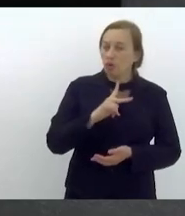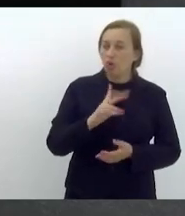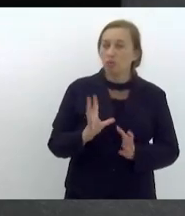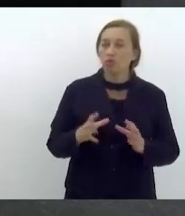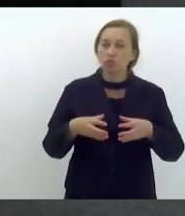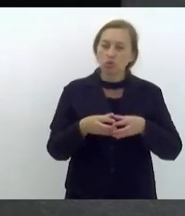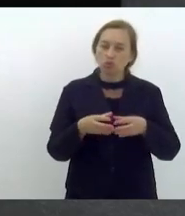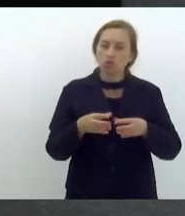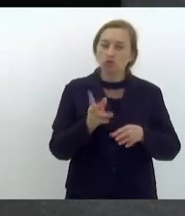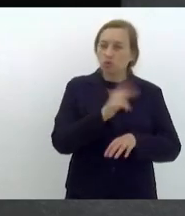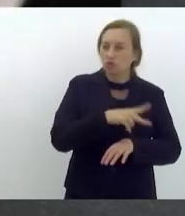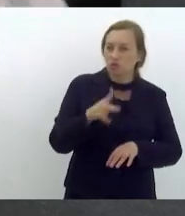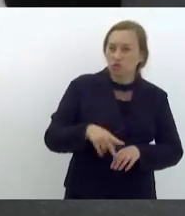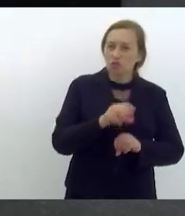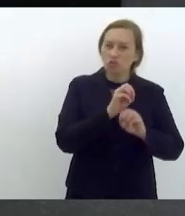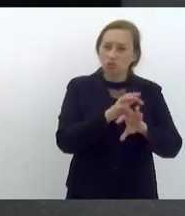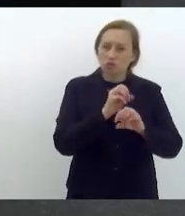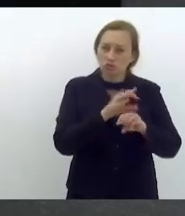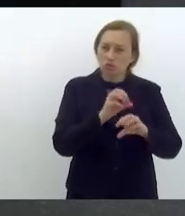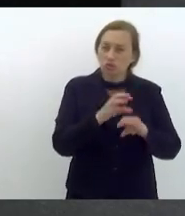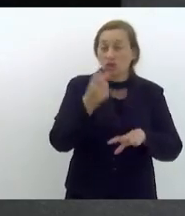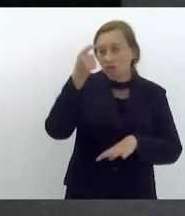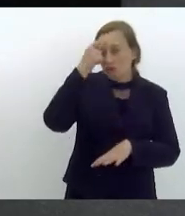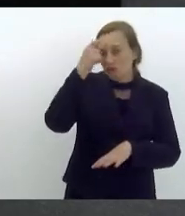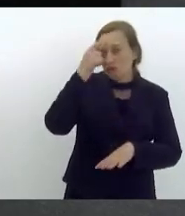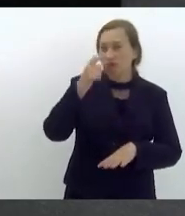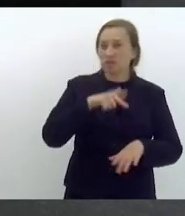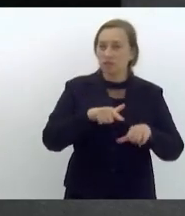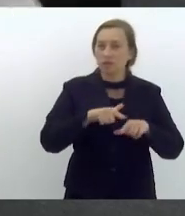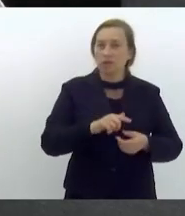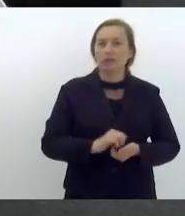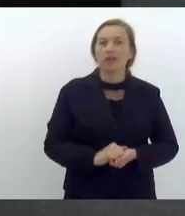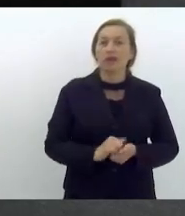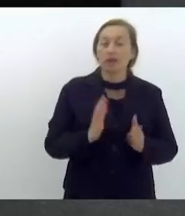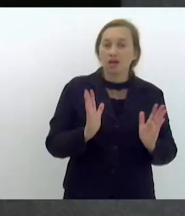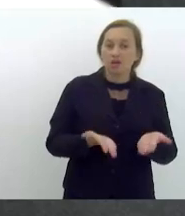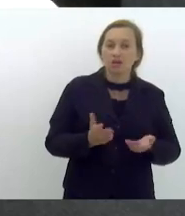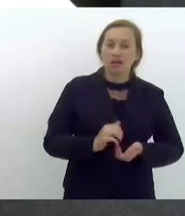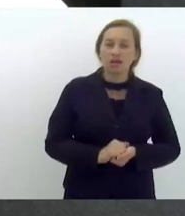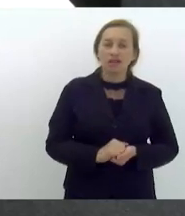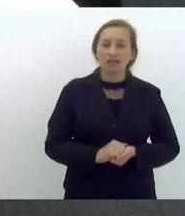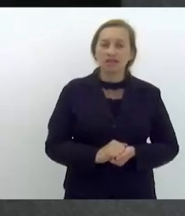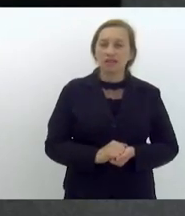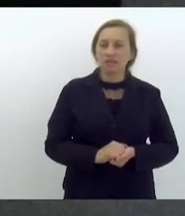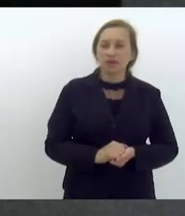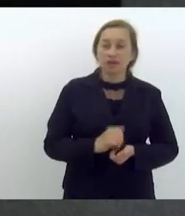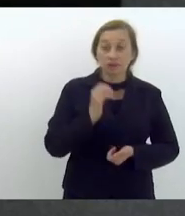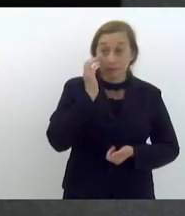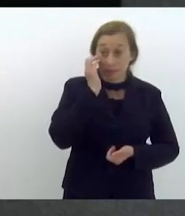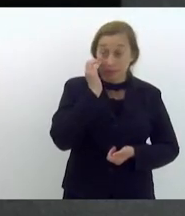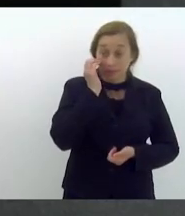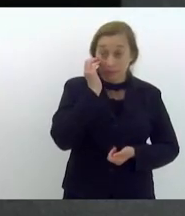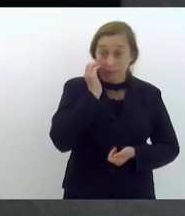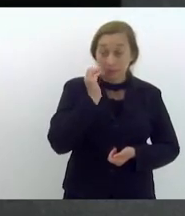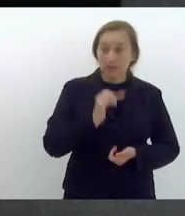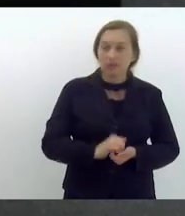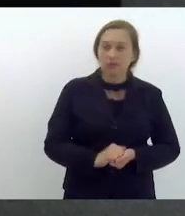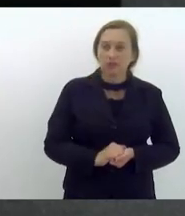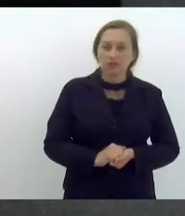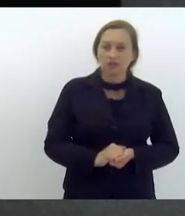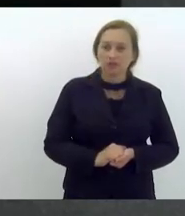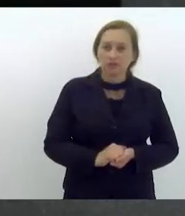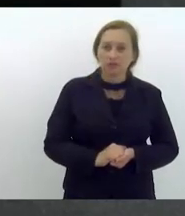professores de educadores e eu trabalhasse a consciência dizendo Olha não tem mais esses produtos nas Cantina porque isso faz mal para saúde